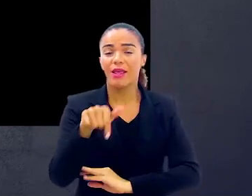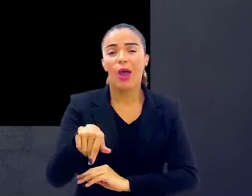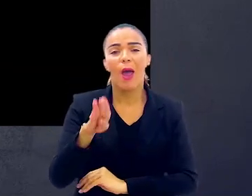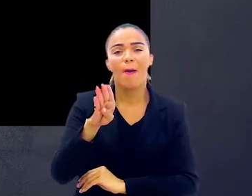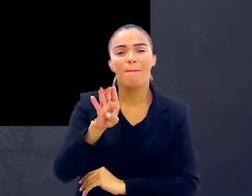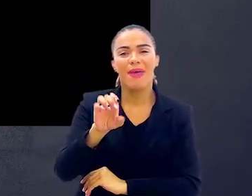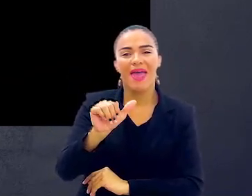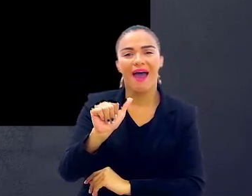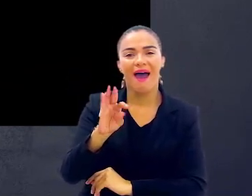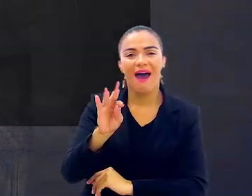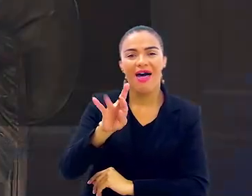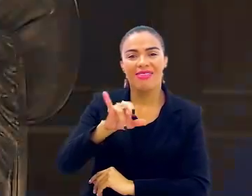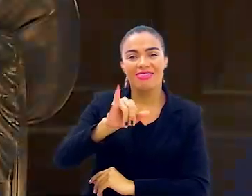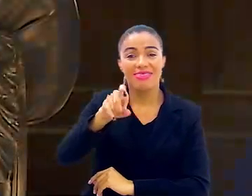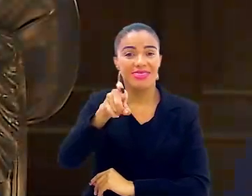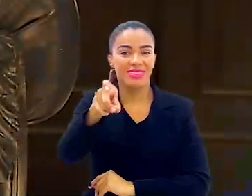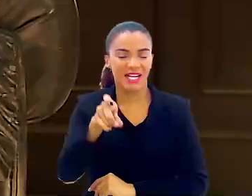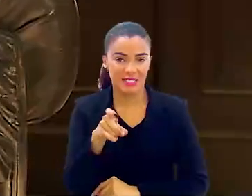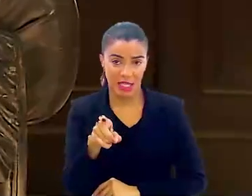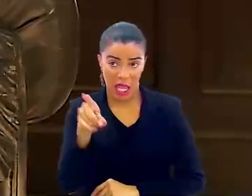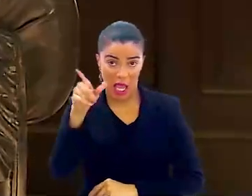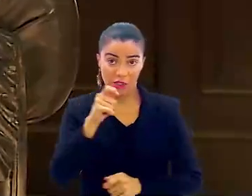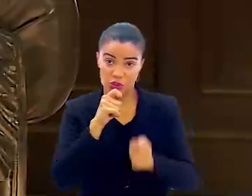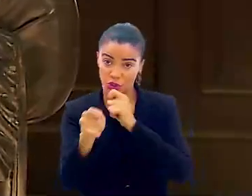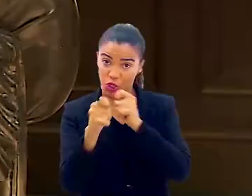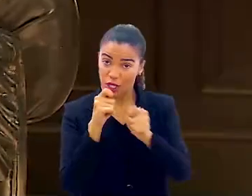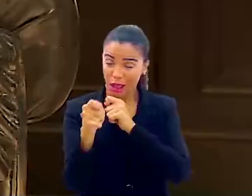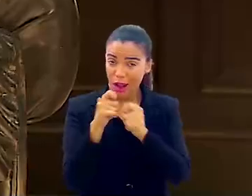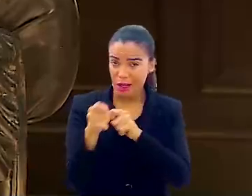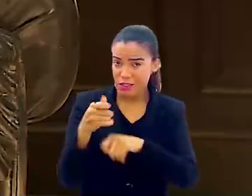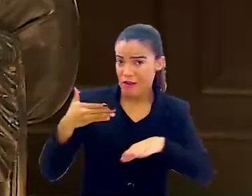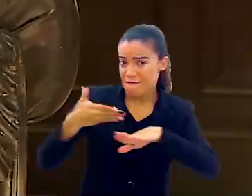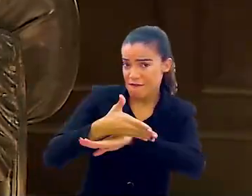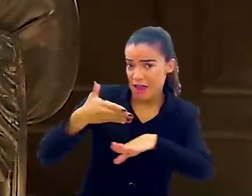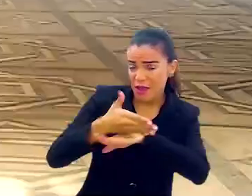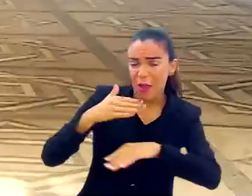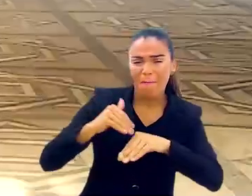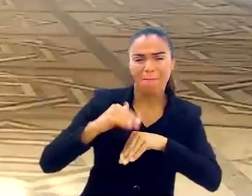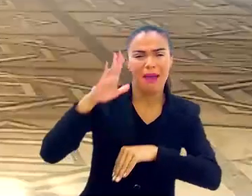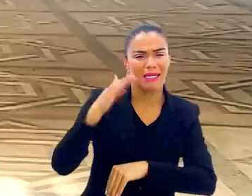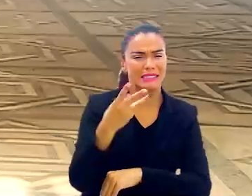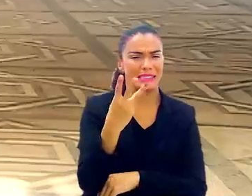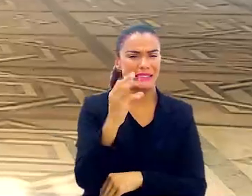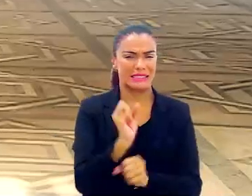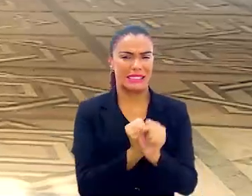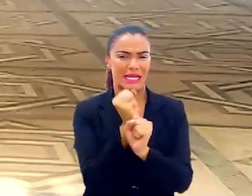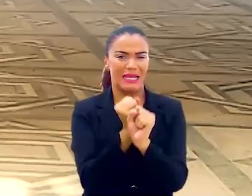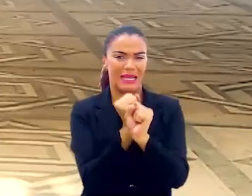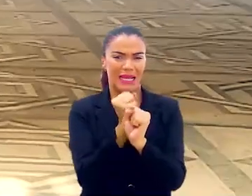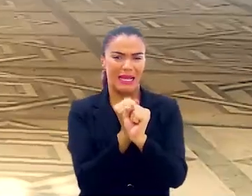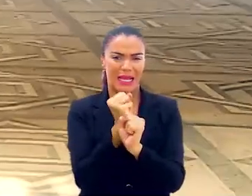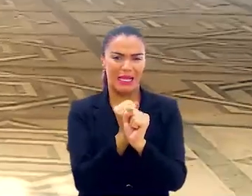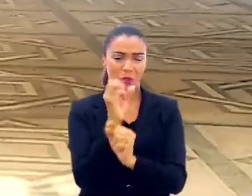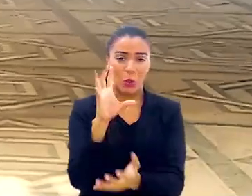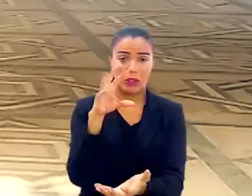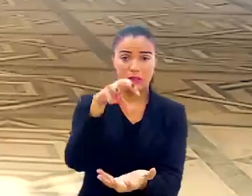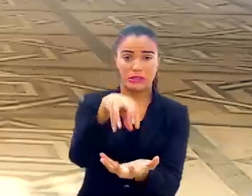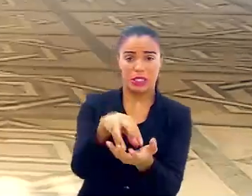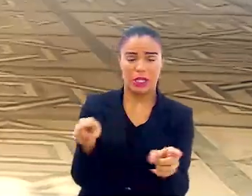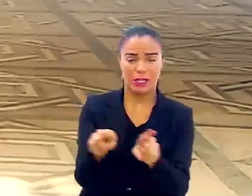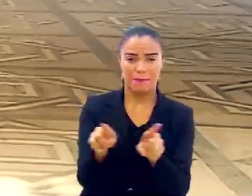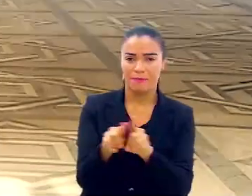com Beatrix Cômora. Jornalista, frequentadora do Palácio Tiradentes há mais de 30 anos, como